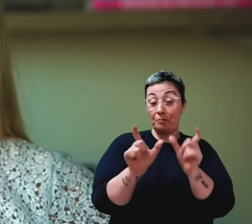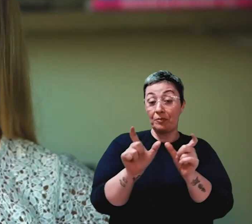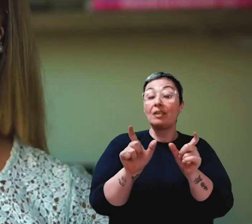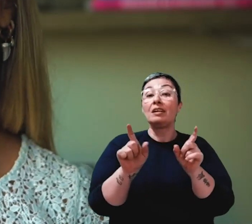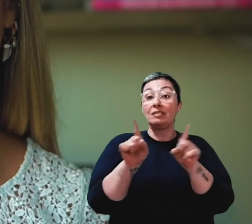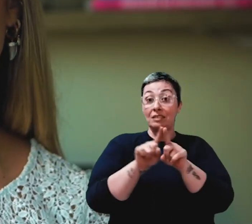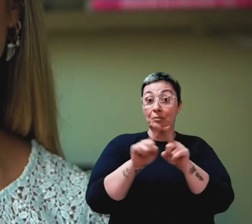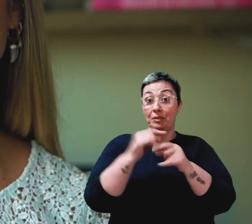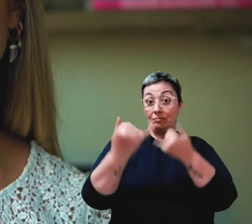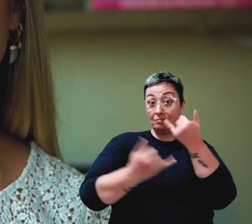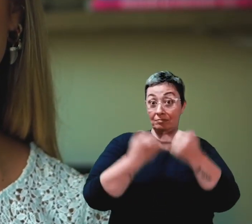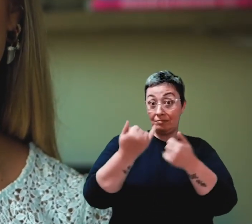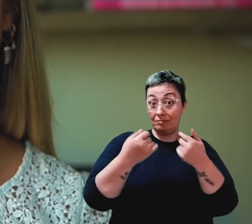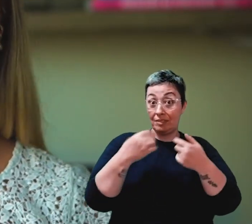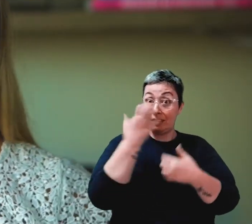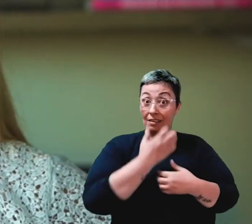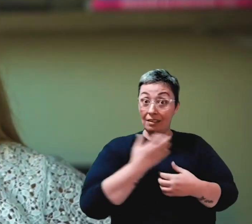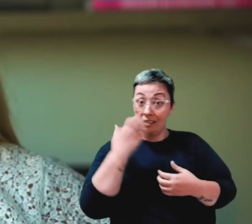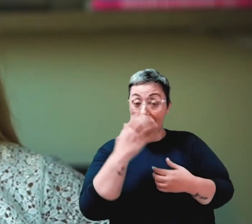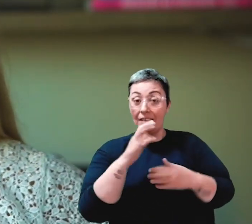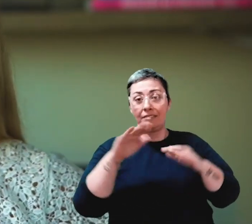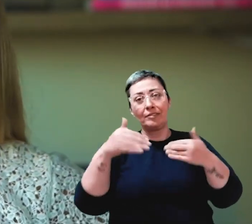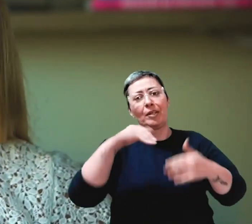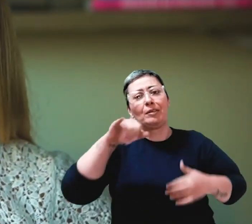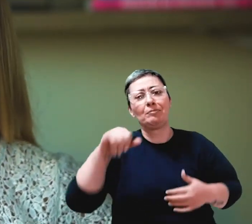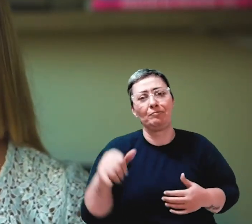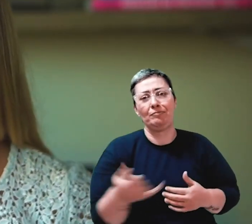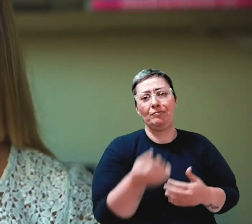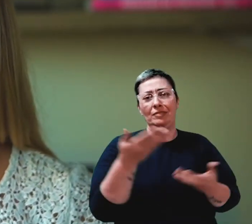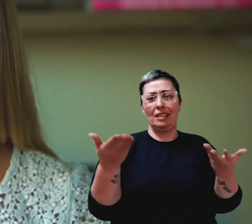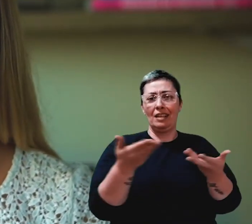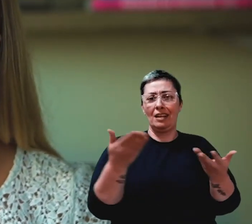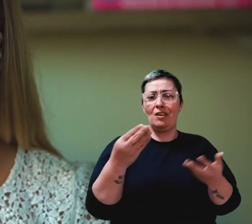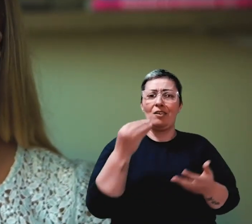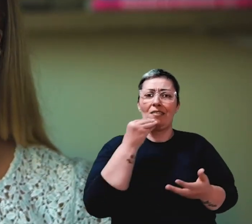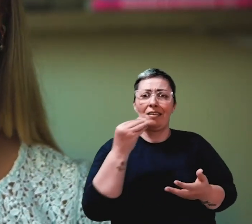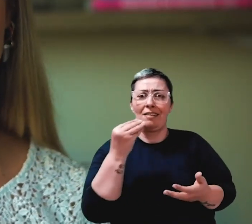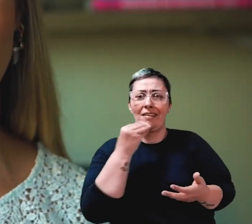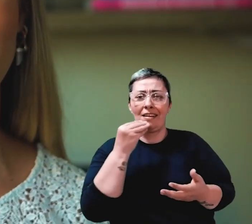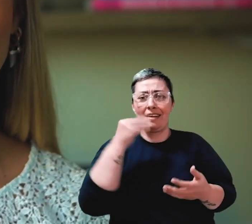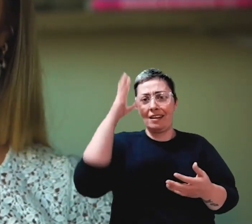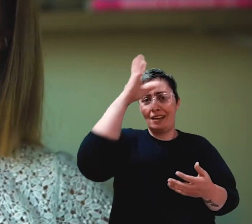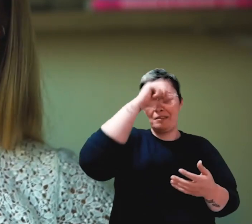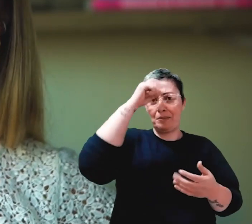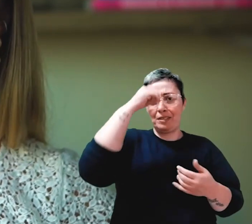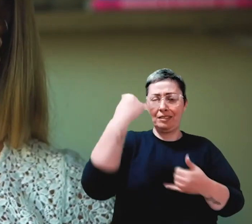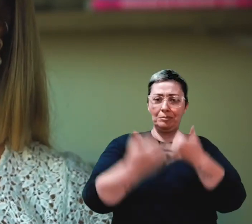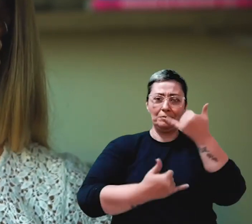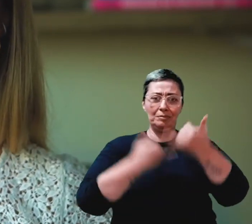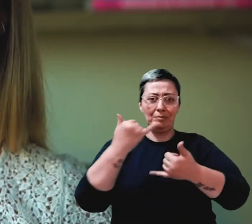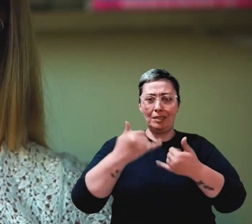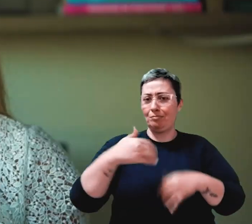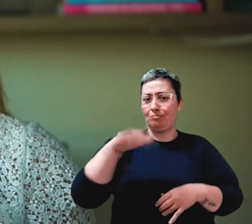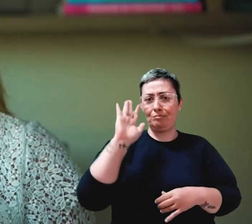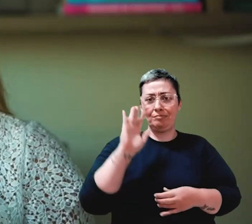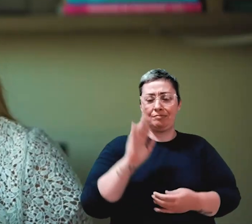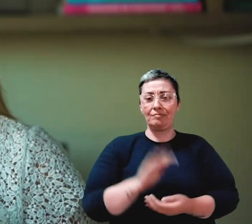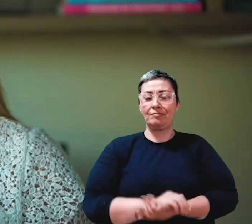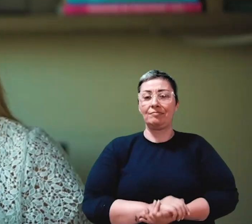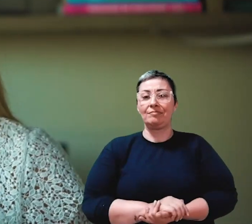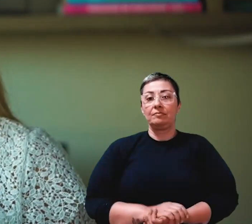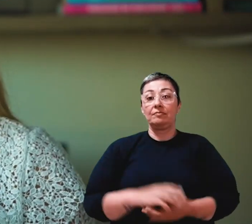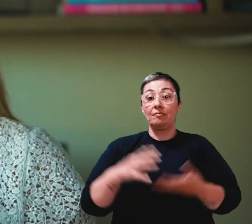palavras e brincadeiras cantadas. Então, aproveitem esse momento para aprender e brincar bastante. Para